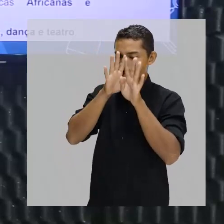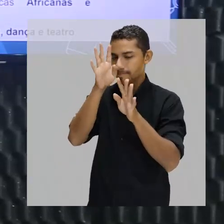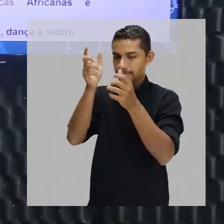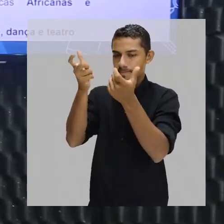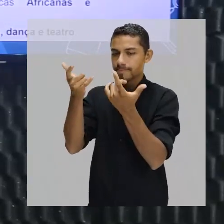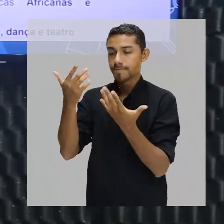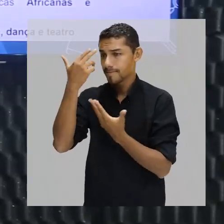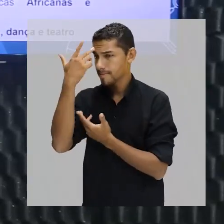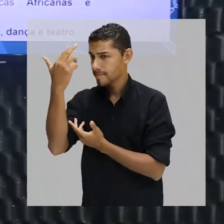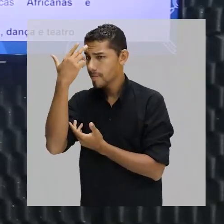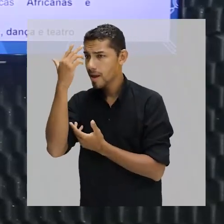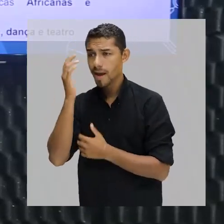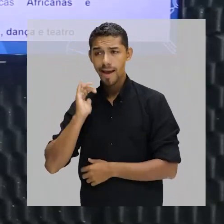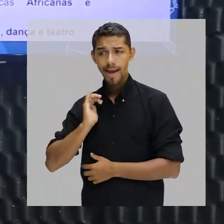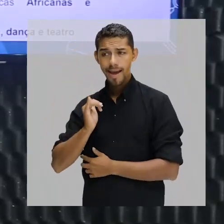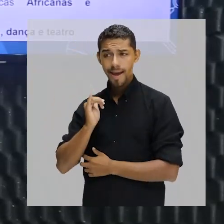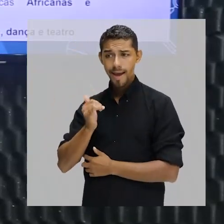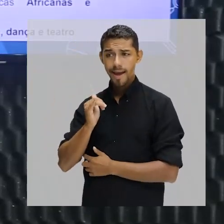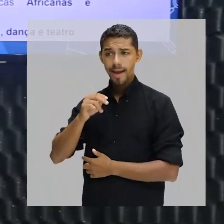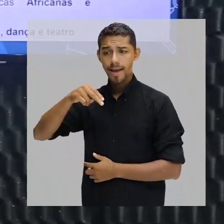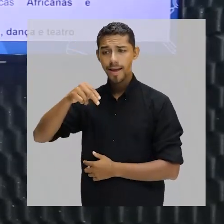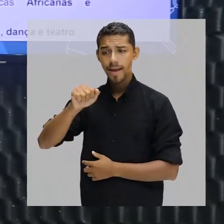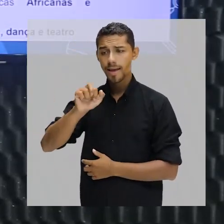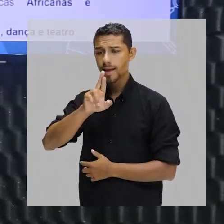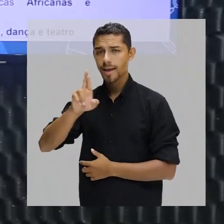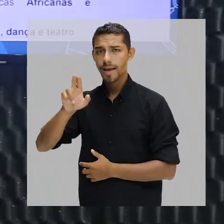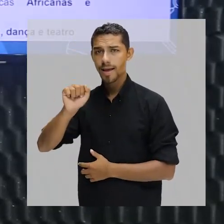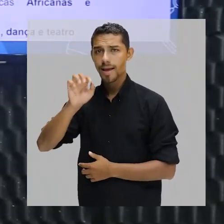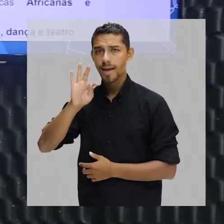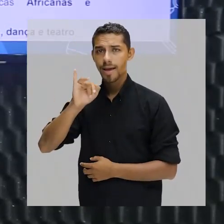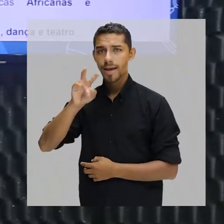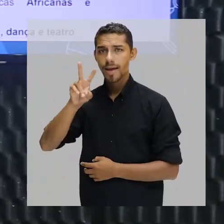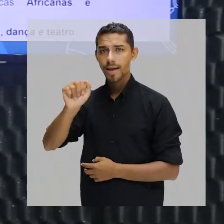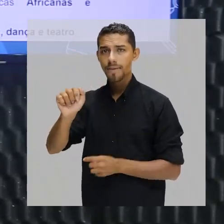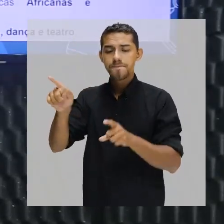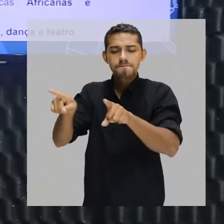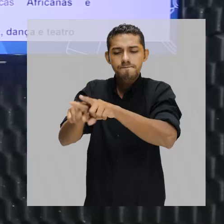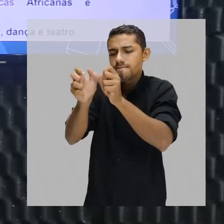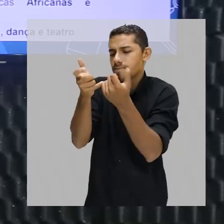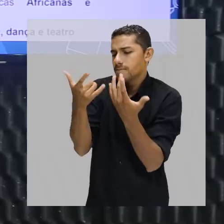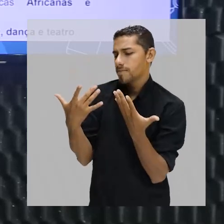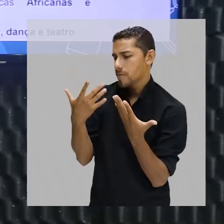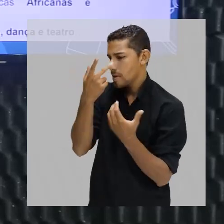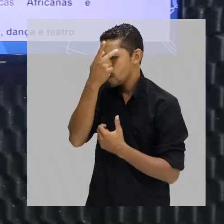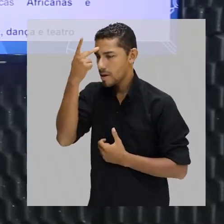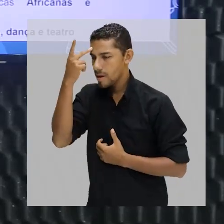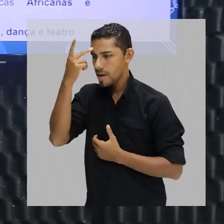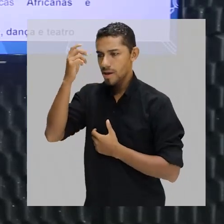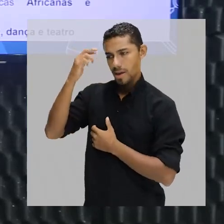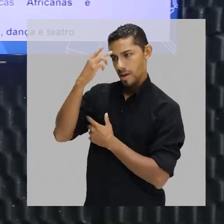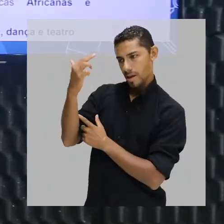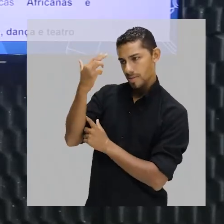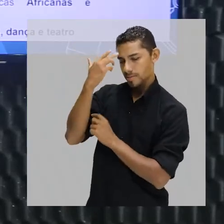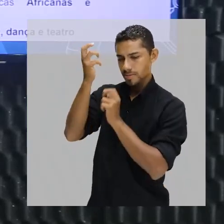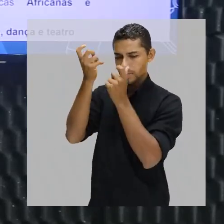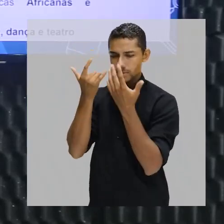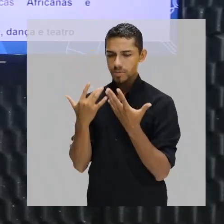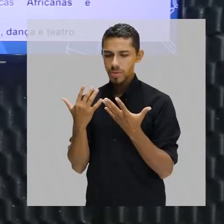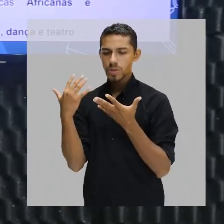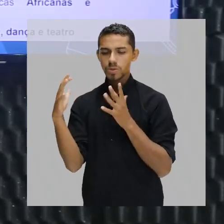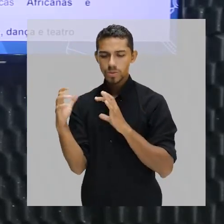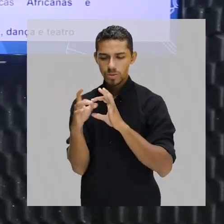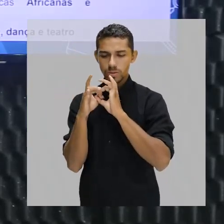de narrativa, mas o dramático em si, ou a dramaturgia, é o ato de você contar histórias que possam ser encenadas. Agora, junta a dança